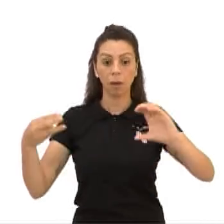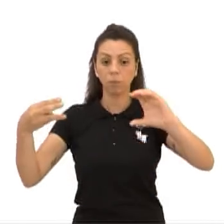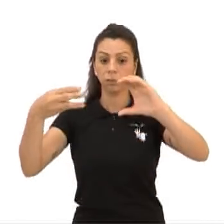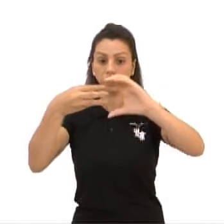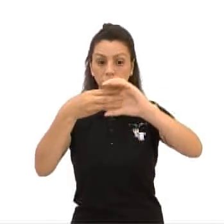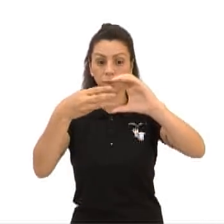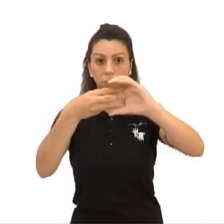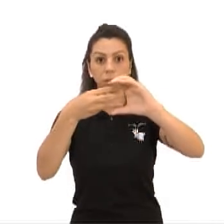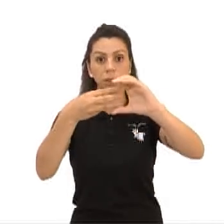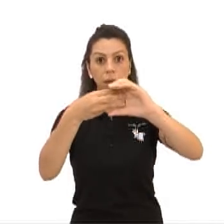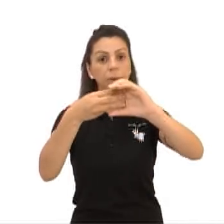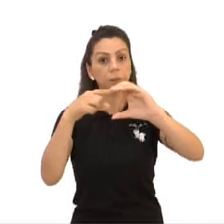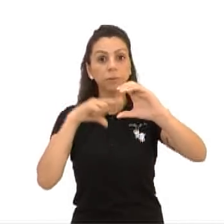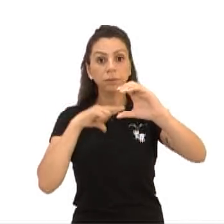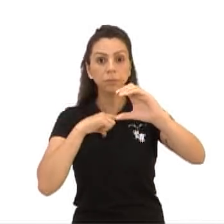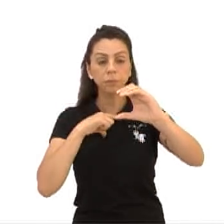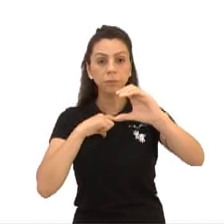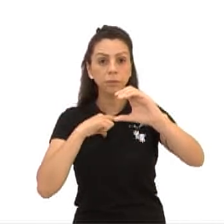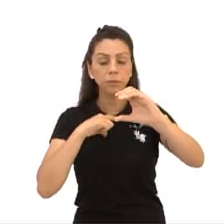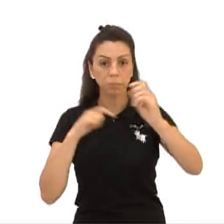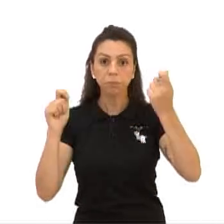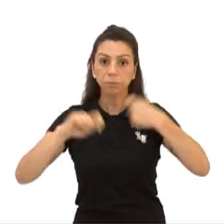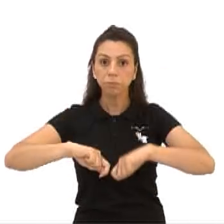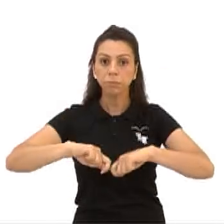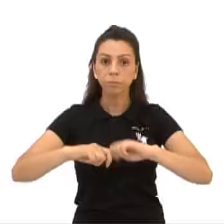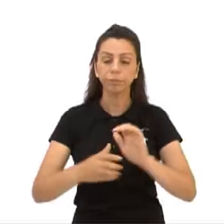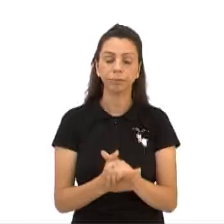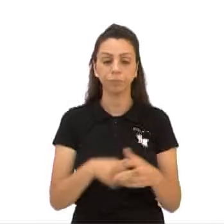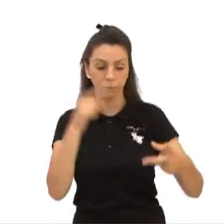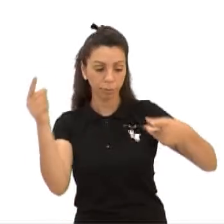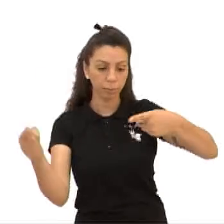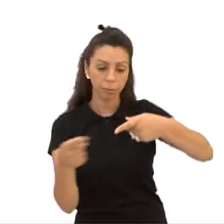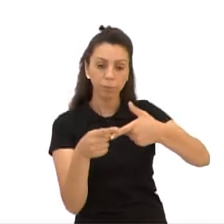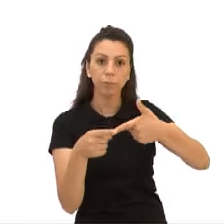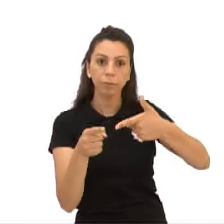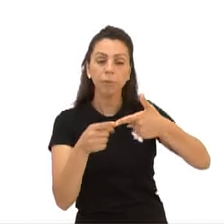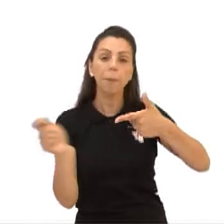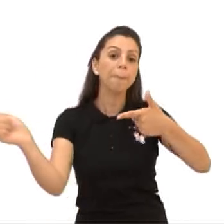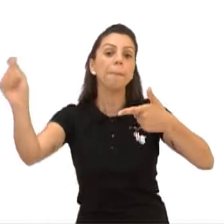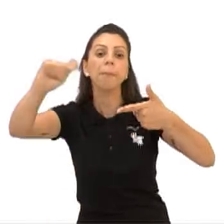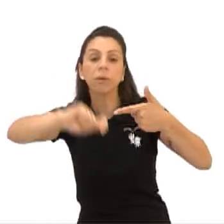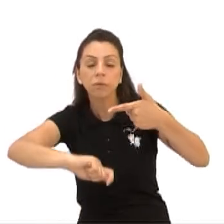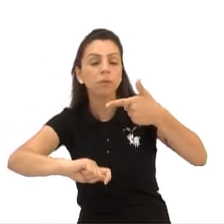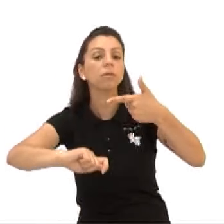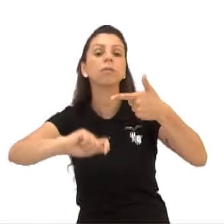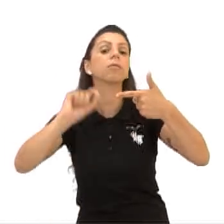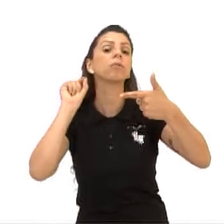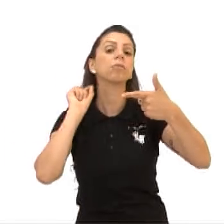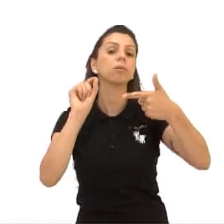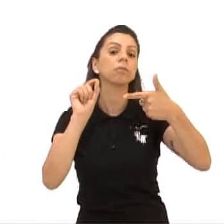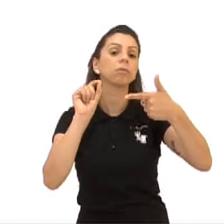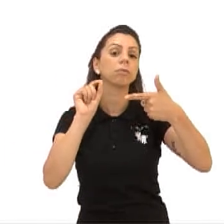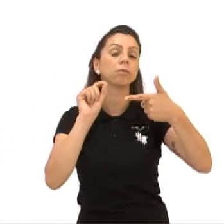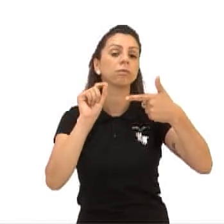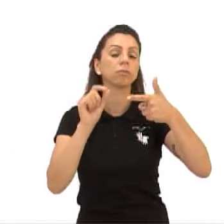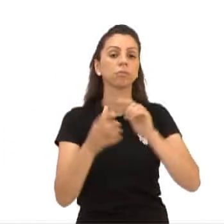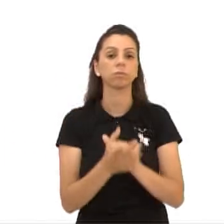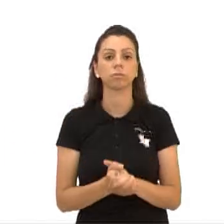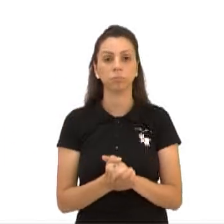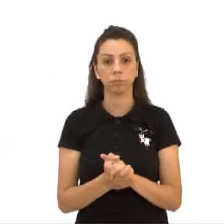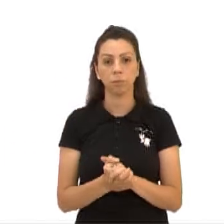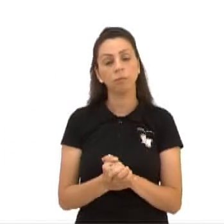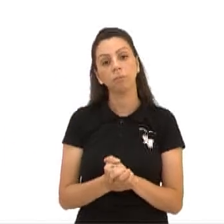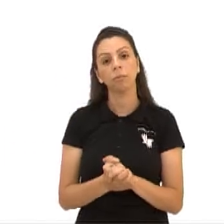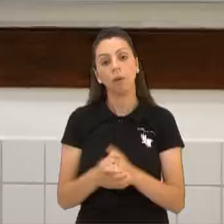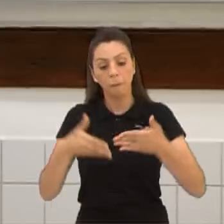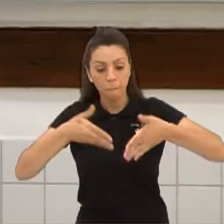células. Senão não vai ser vivo. Segundo, ele tem que ter grande capacidade em deixar